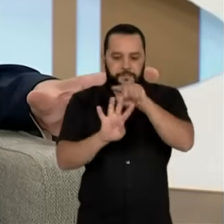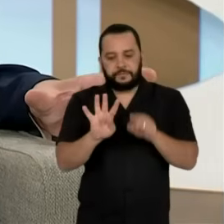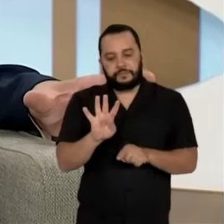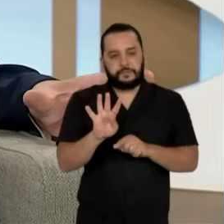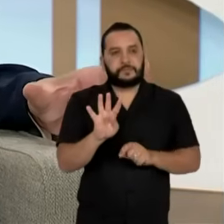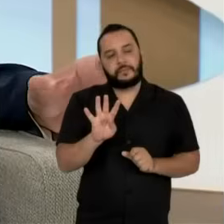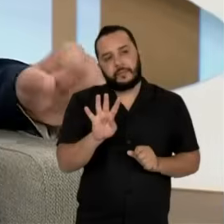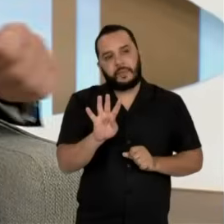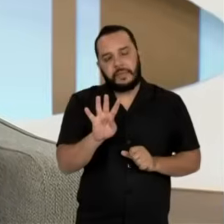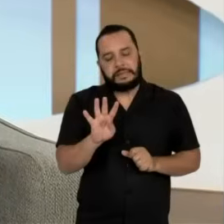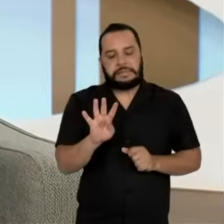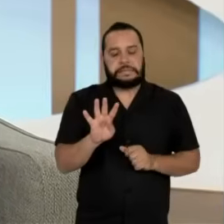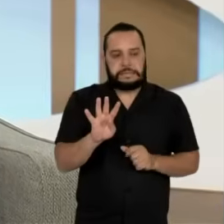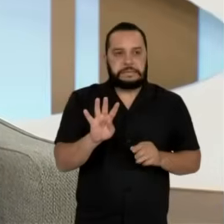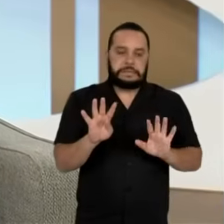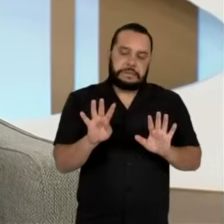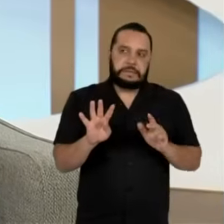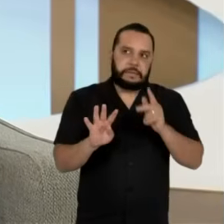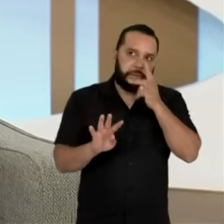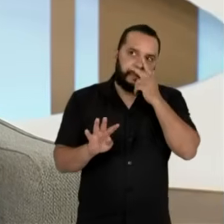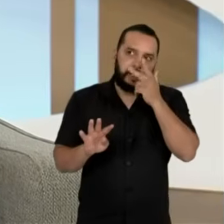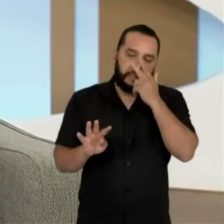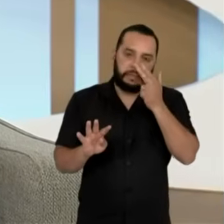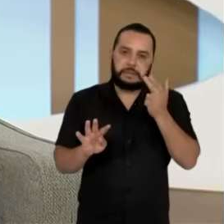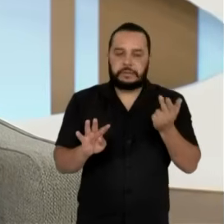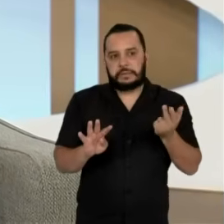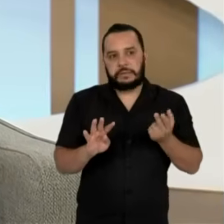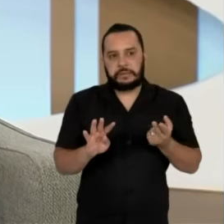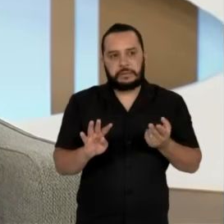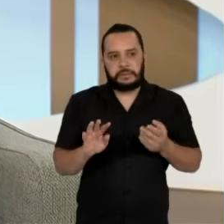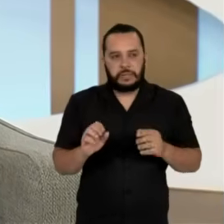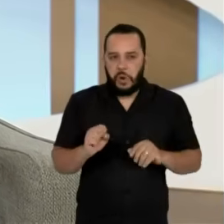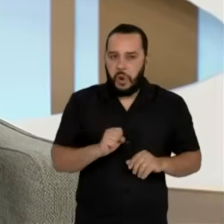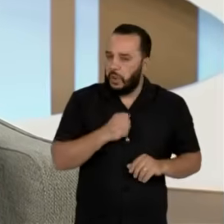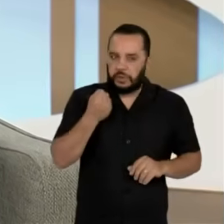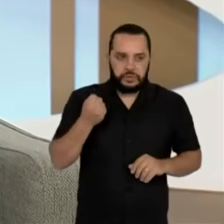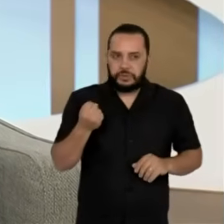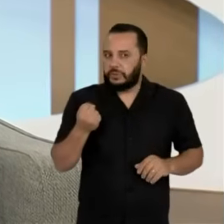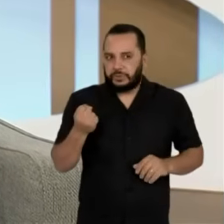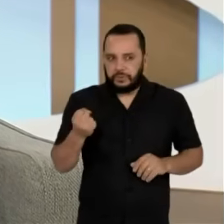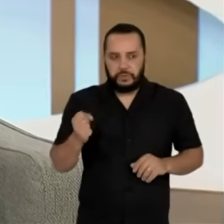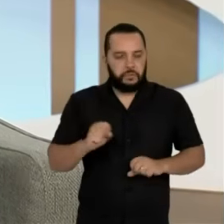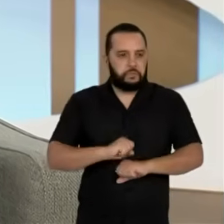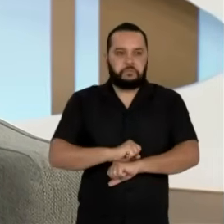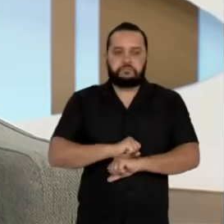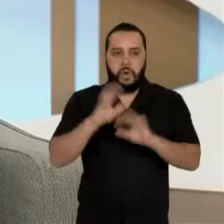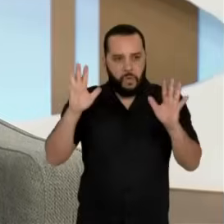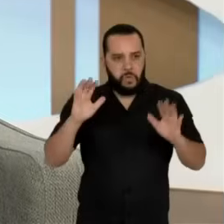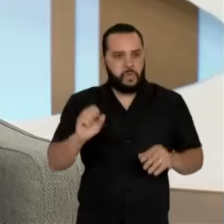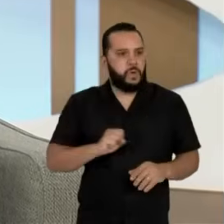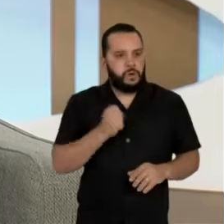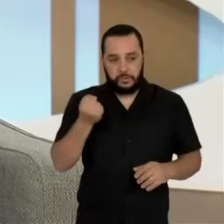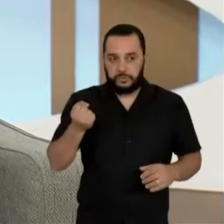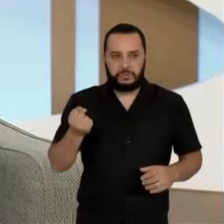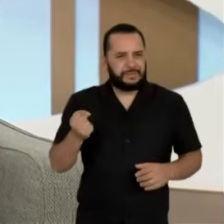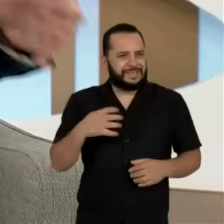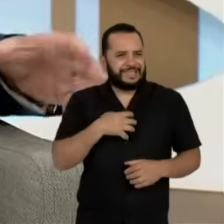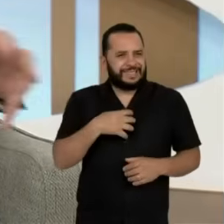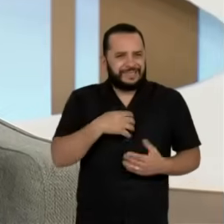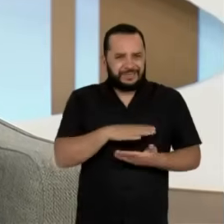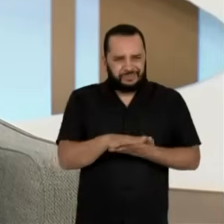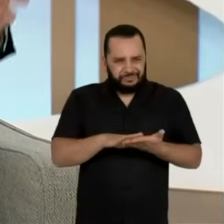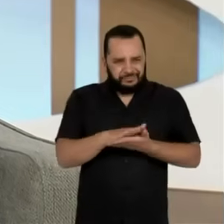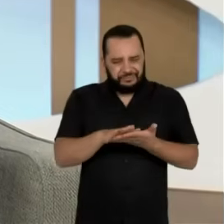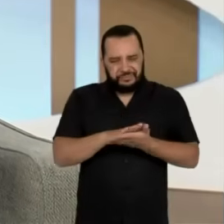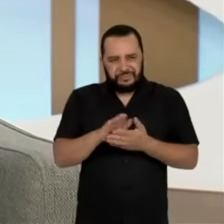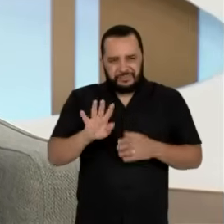uma, sei lá, um negócio de ódio que surgiu, sabe, que explodiu, parece uma coisa sem sentido, né?